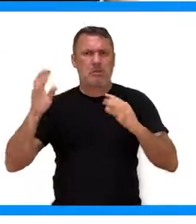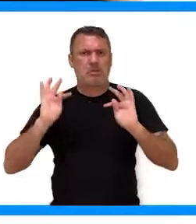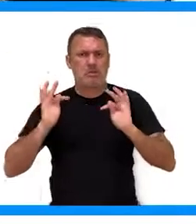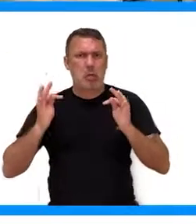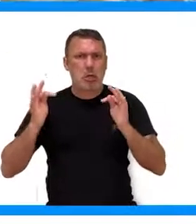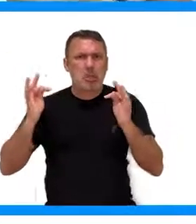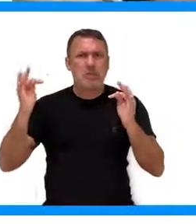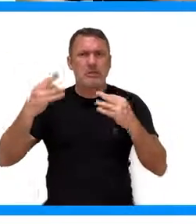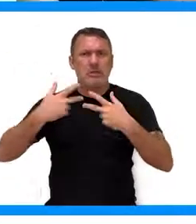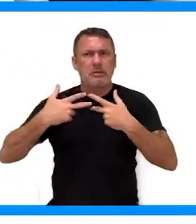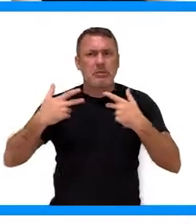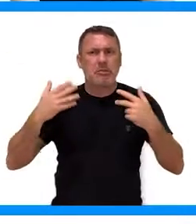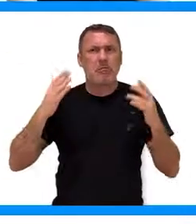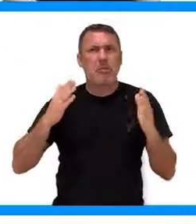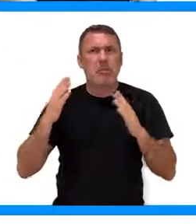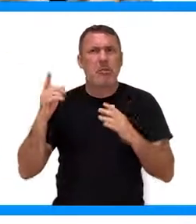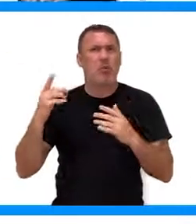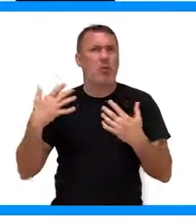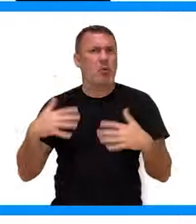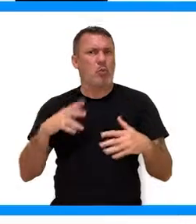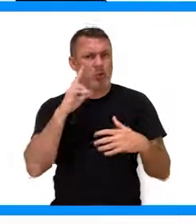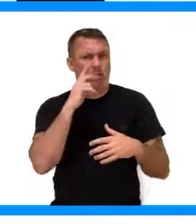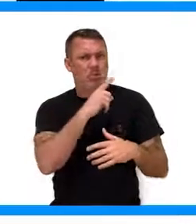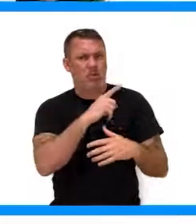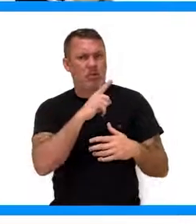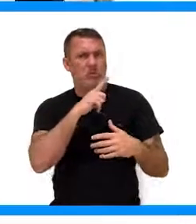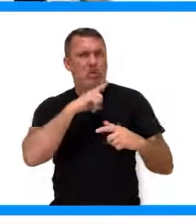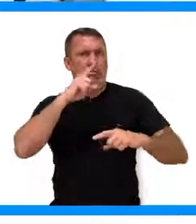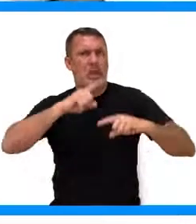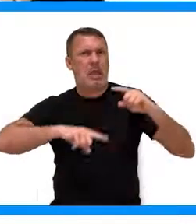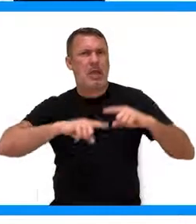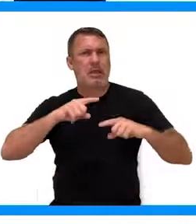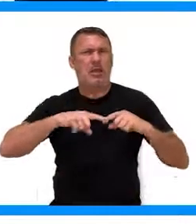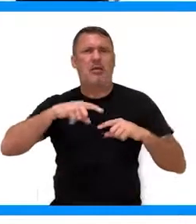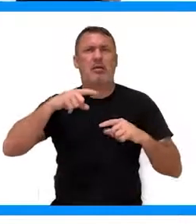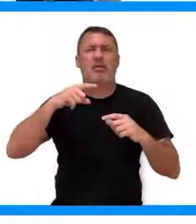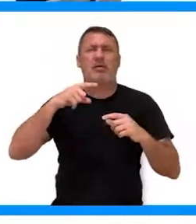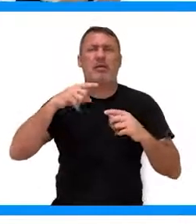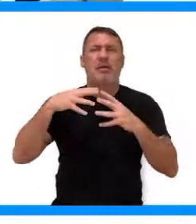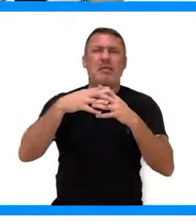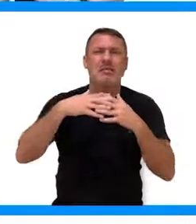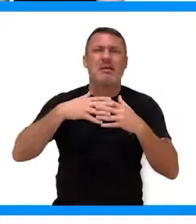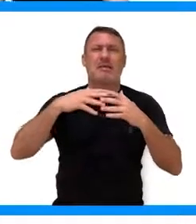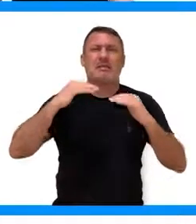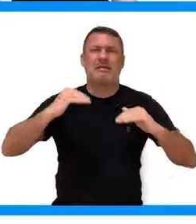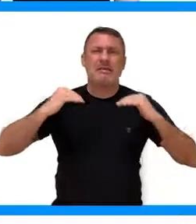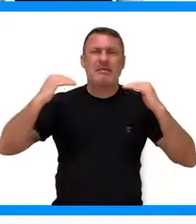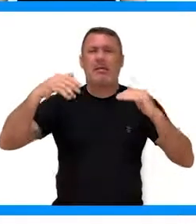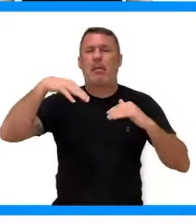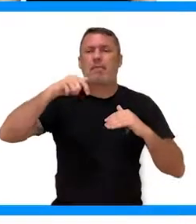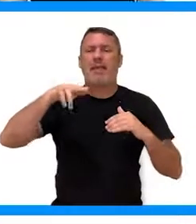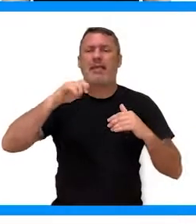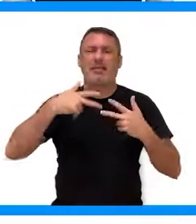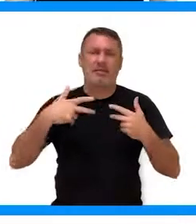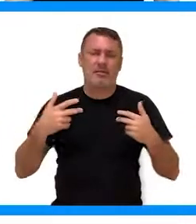que investem em tecnologia, né, importam maquinário e tal.